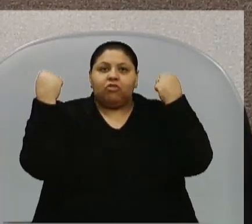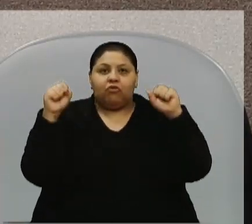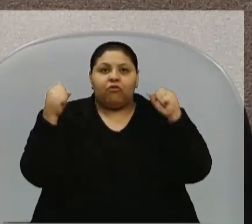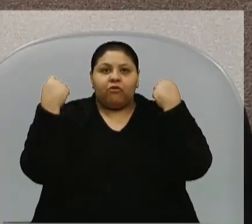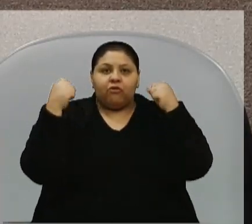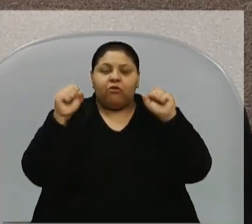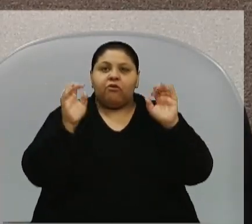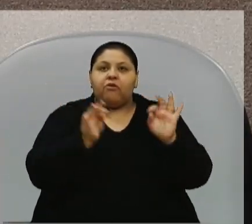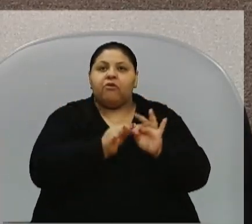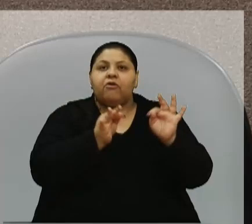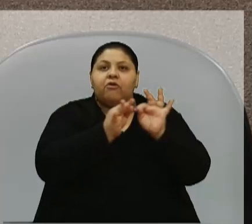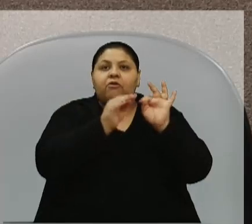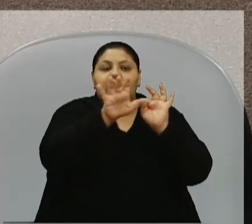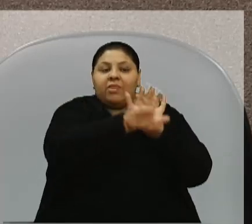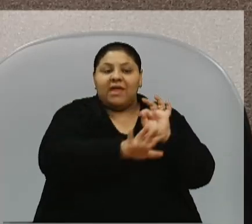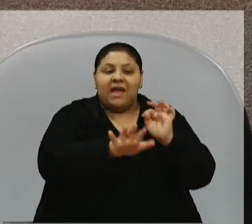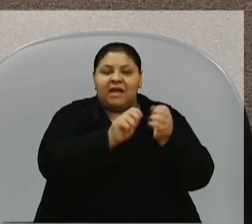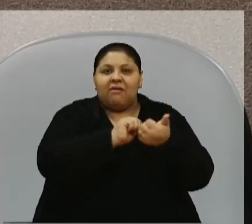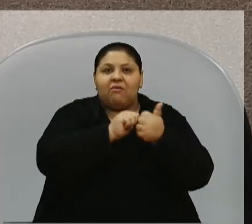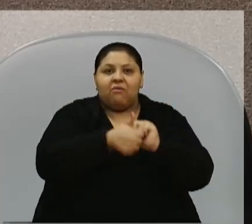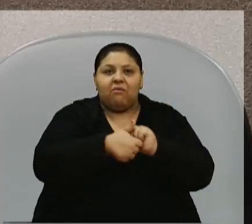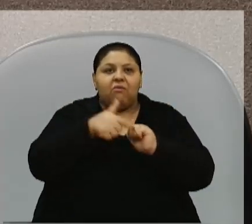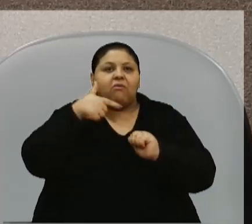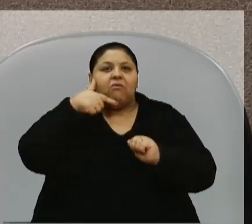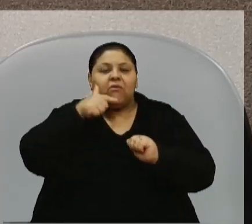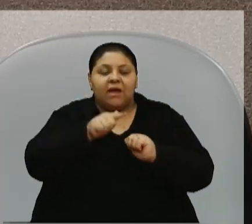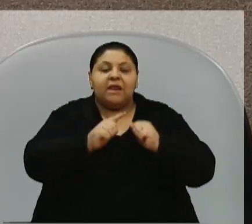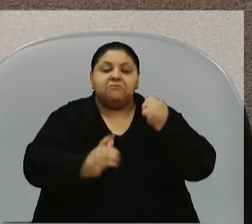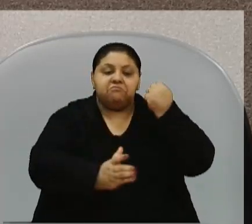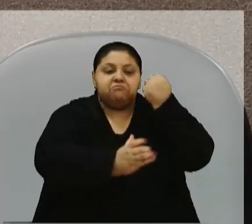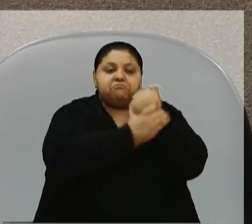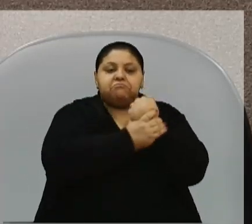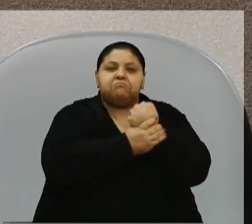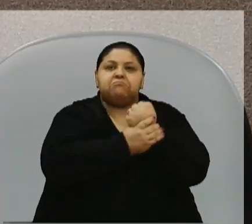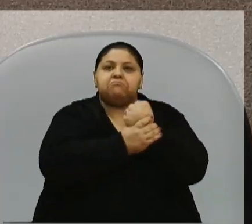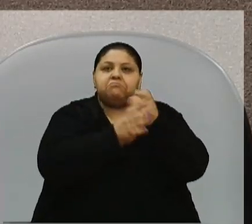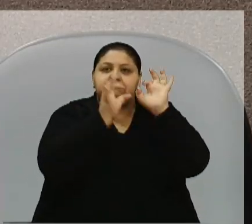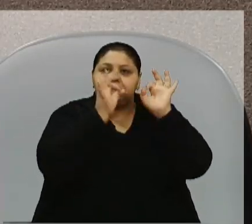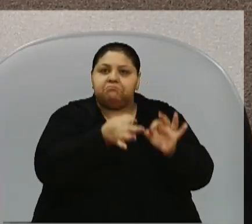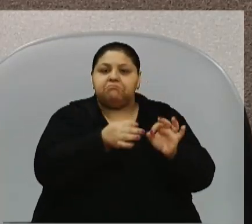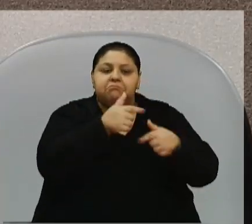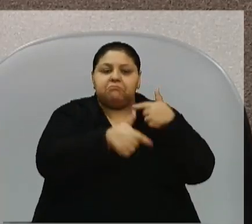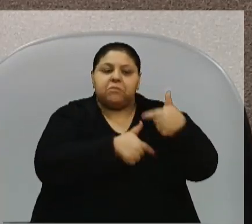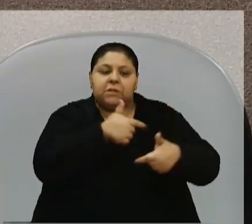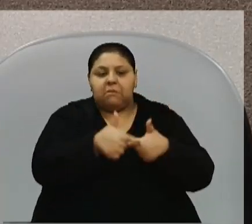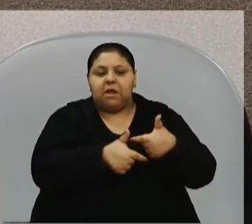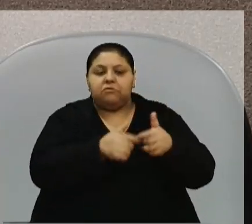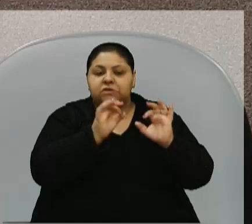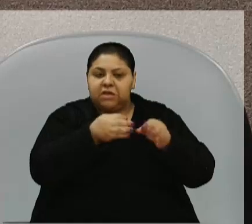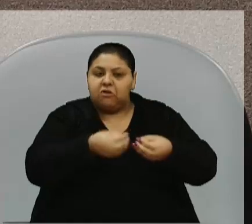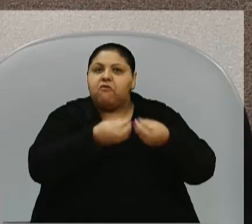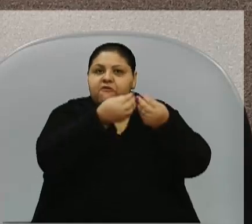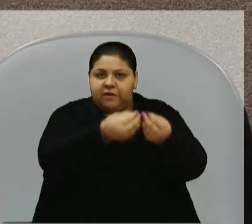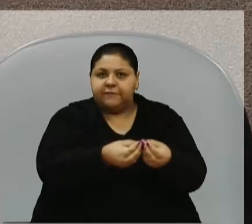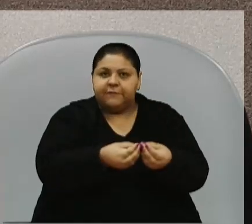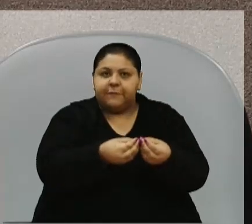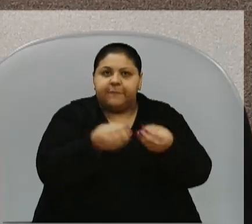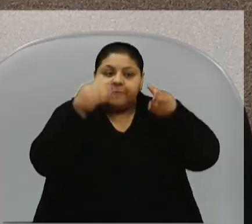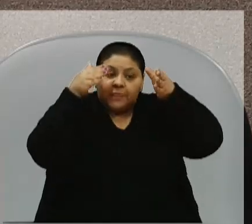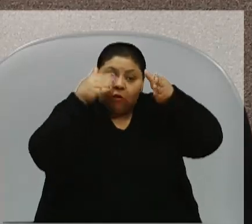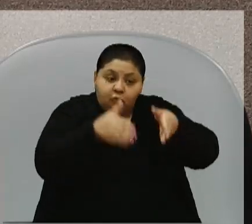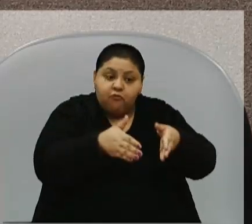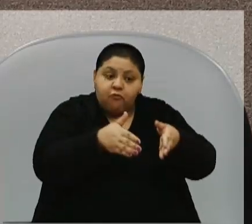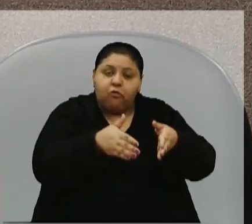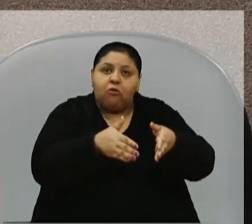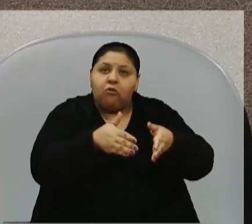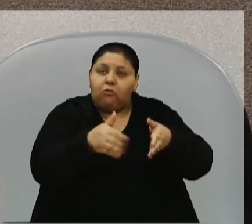e técnicos na área esportiva, garantindo competência e propriedade nos serviços oferecidos. O foco é